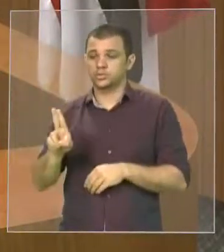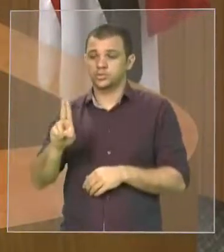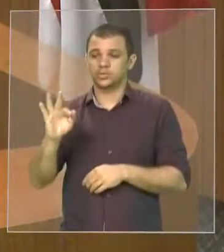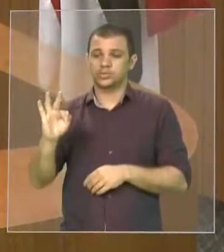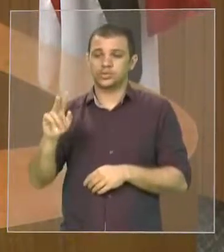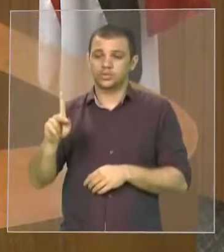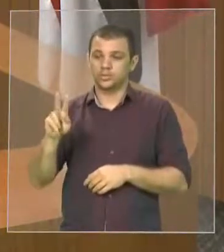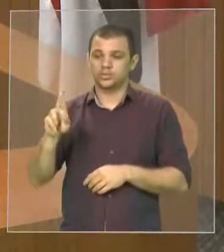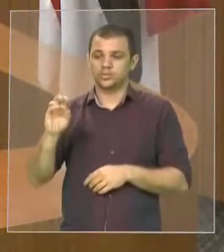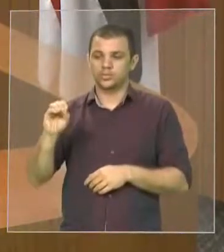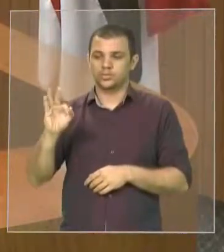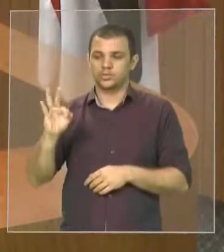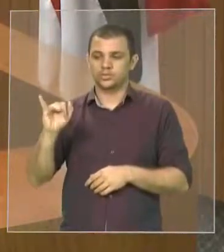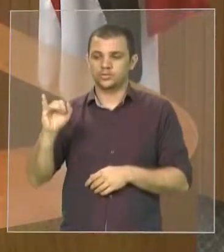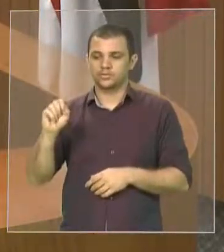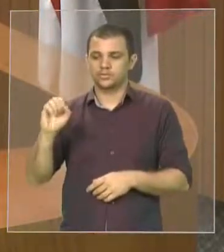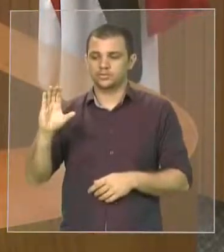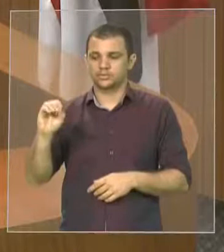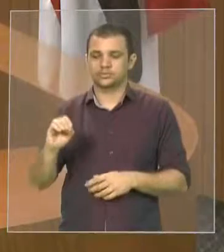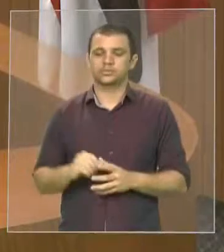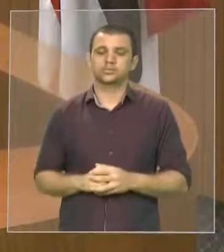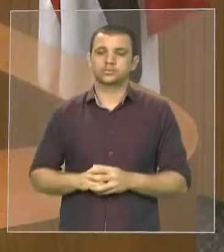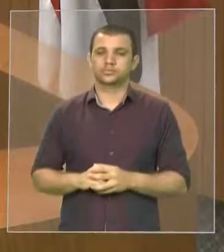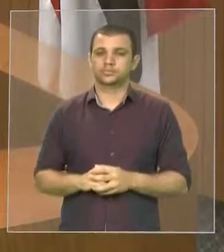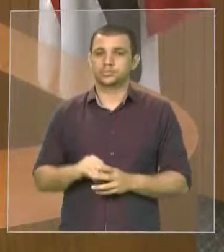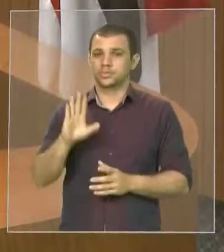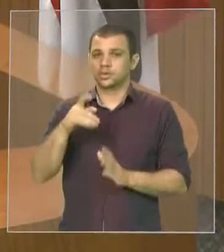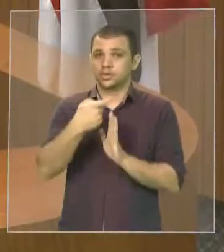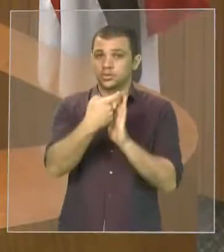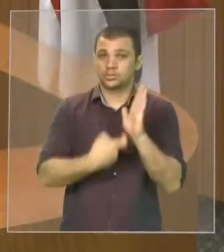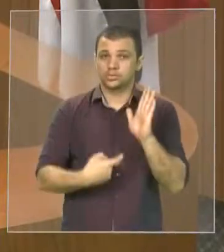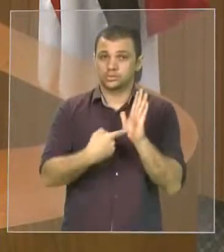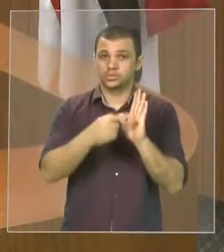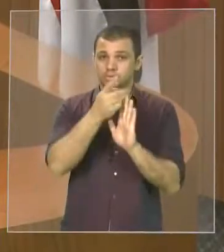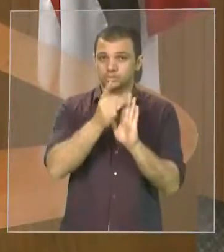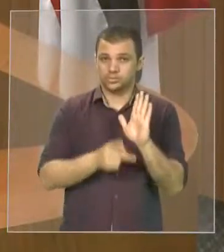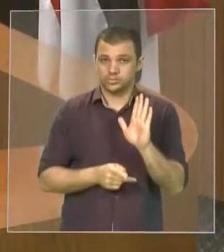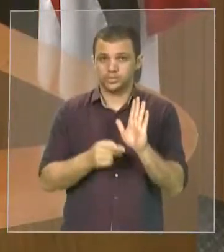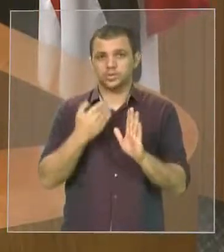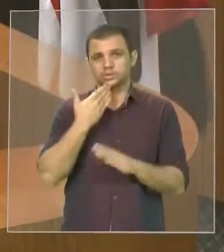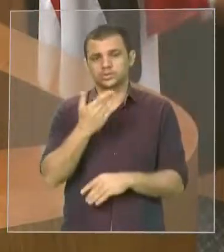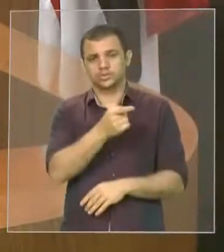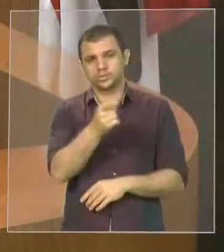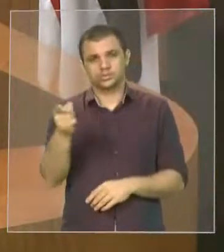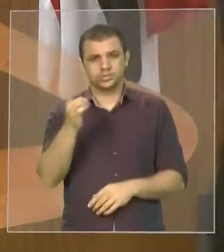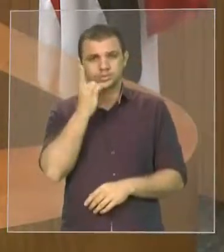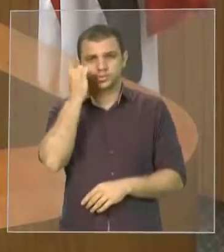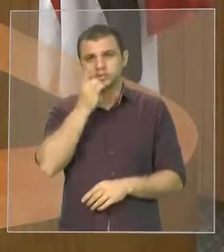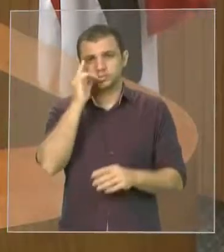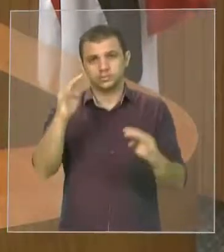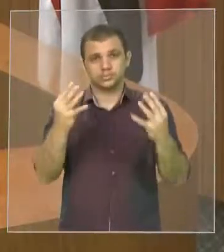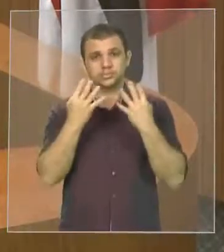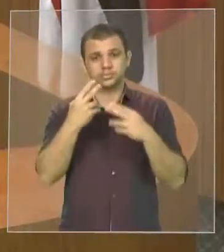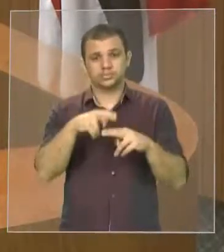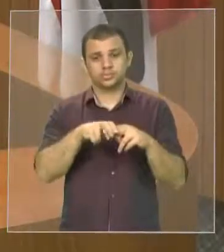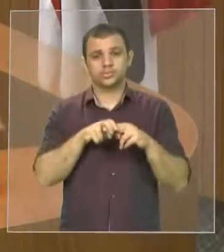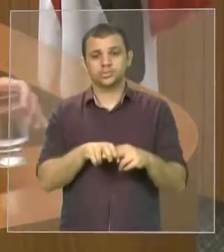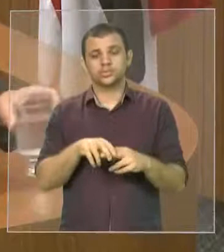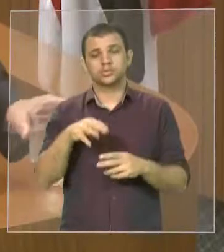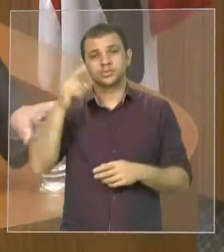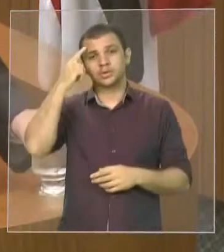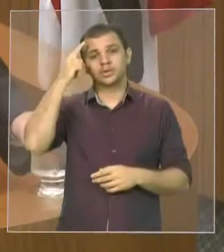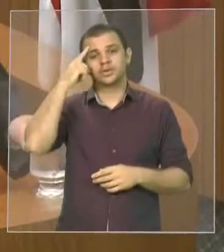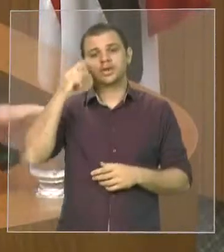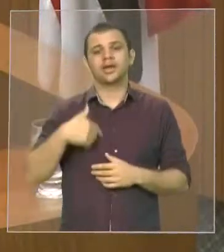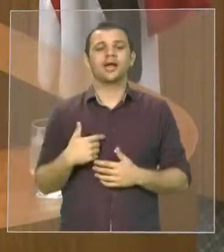O texto do projeto, e aí eu quero chamar a atenção dos senhores e senhoras deputados, para depois não dizer que aprovaram algo que